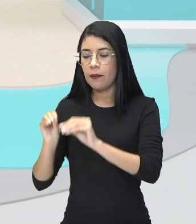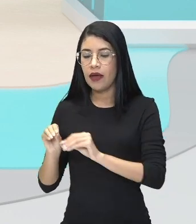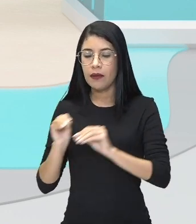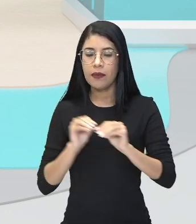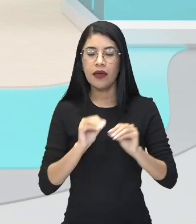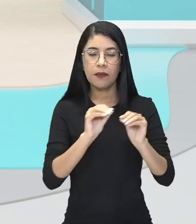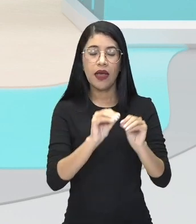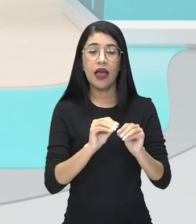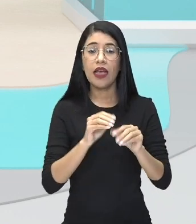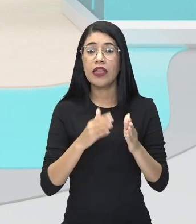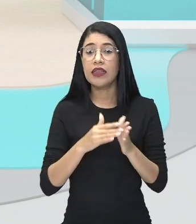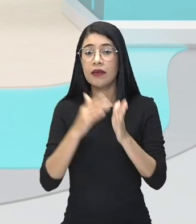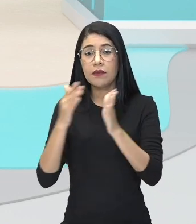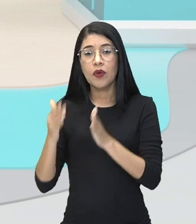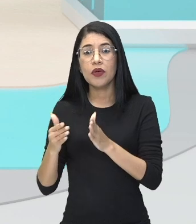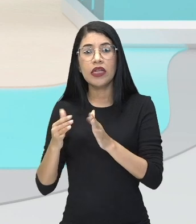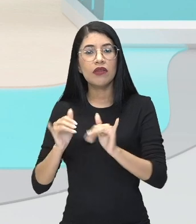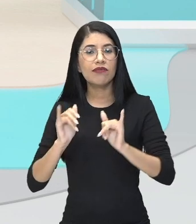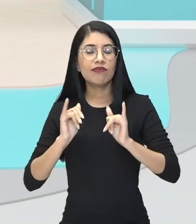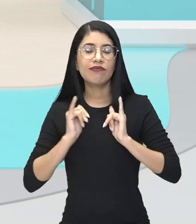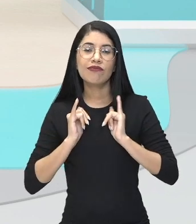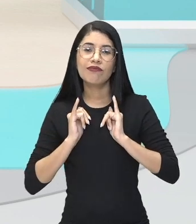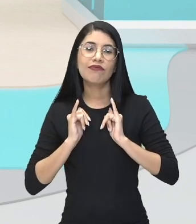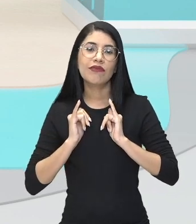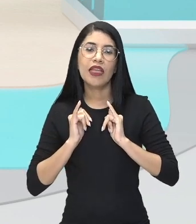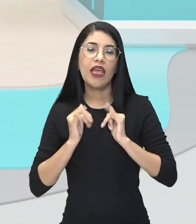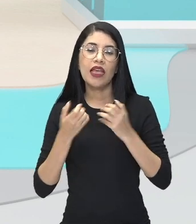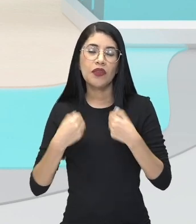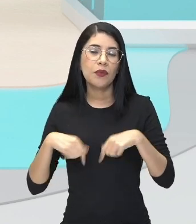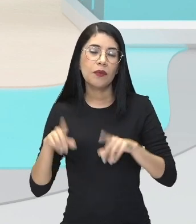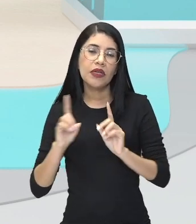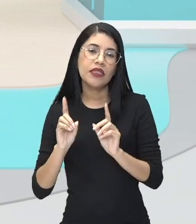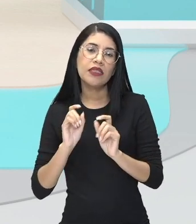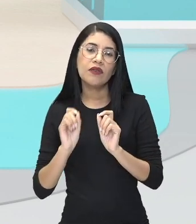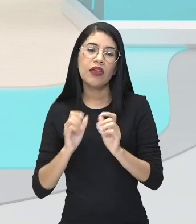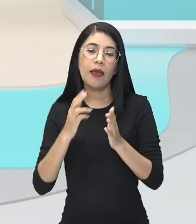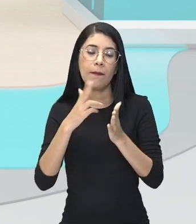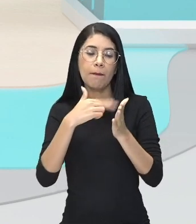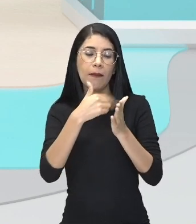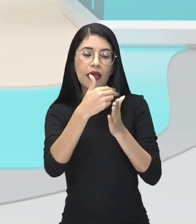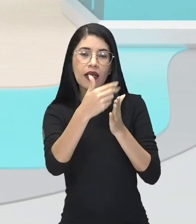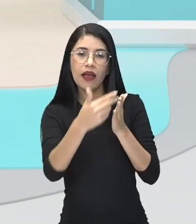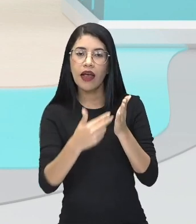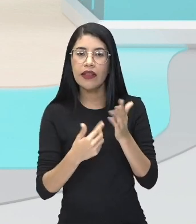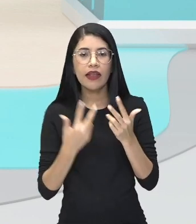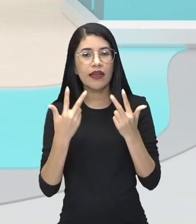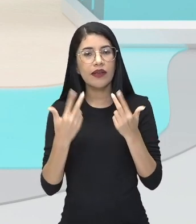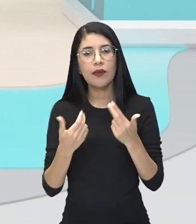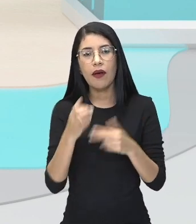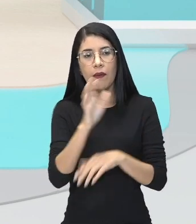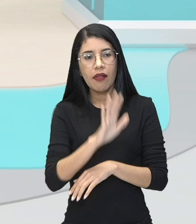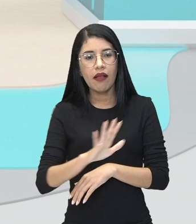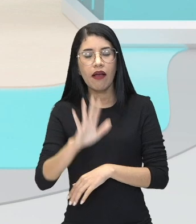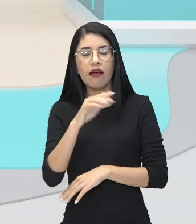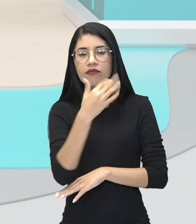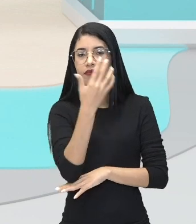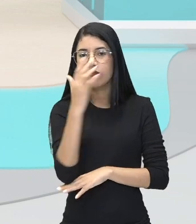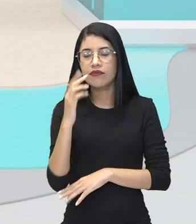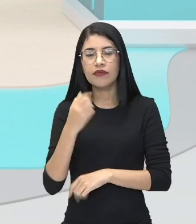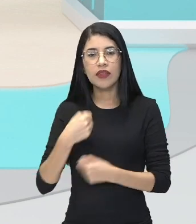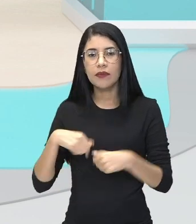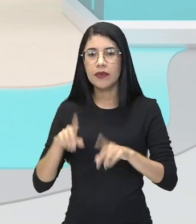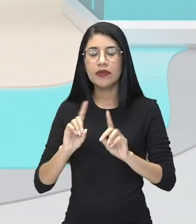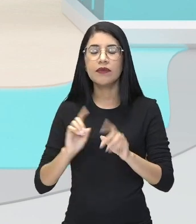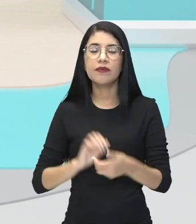no Neolítico ele fica sedentário, então ele não tem mais a necessidade de pintar de forma naturalista. Ele faz o quê? Ele faz